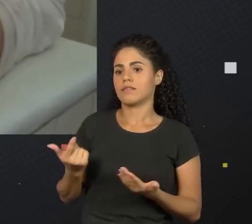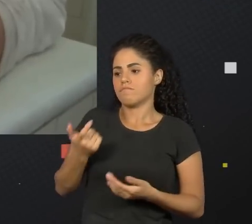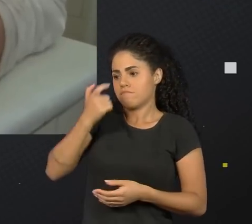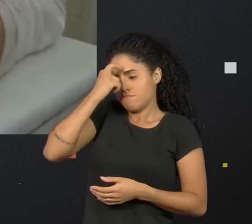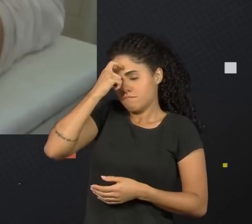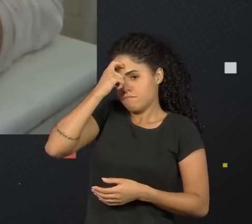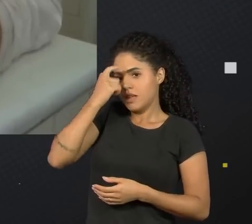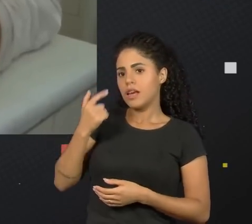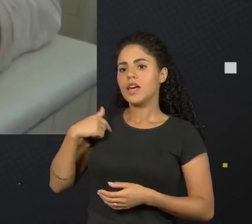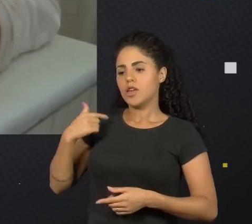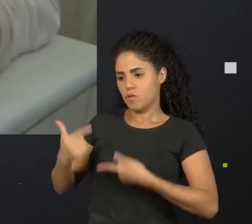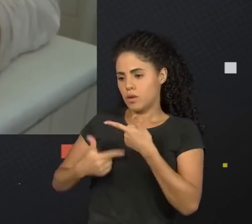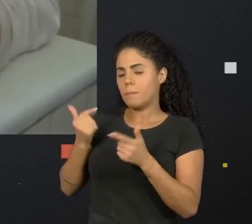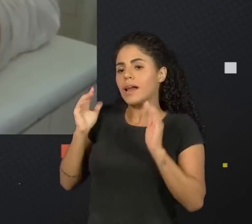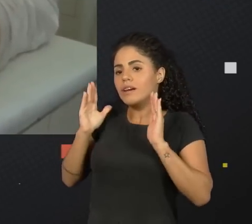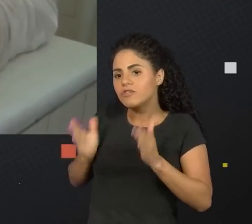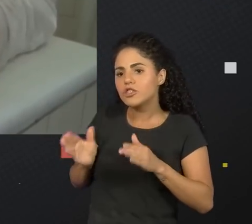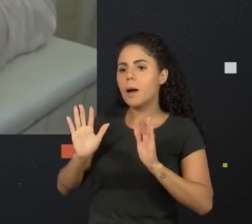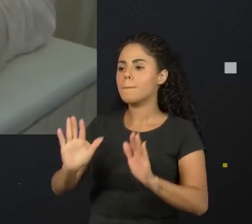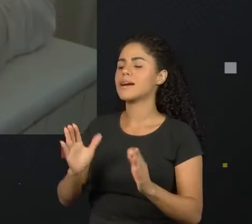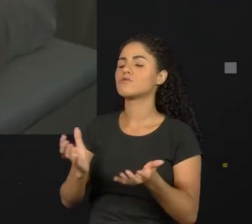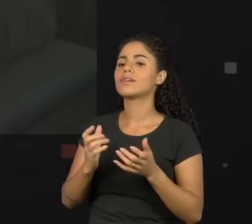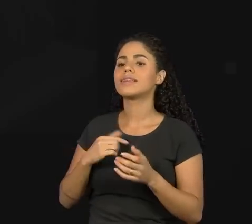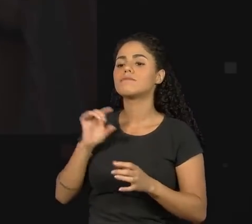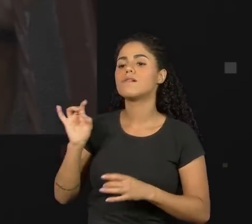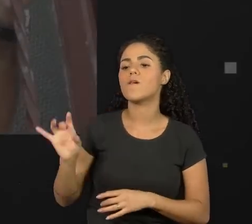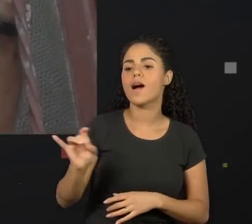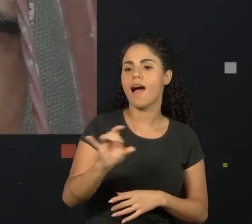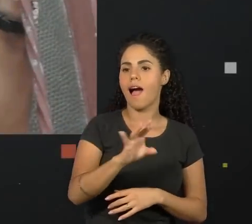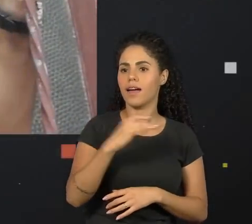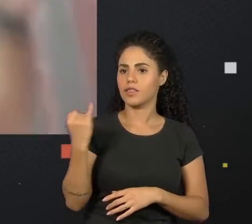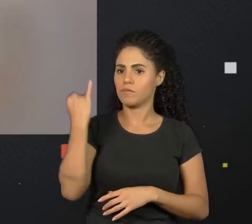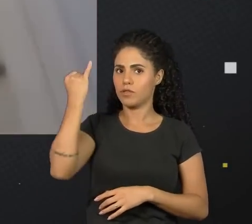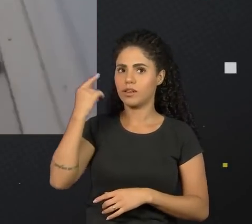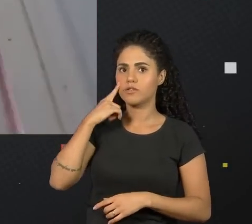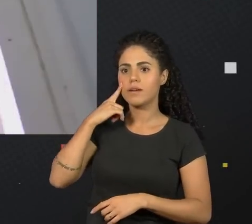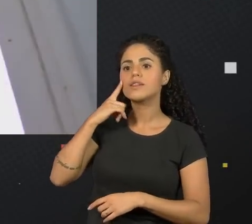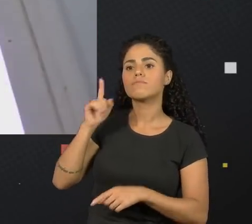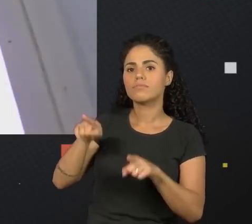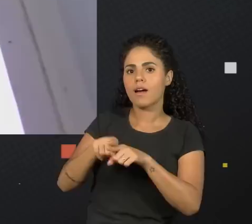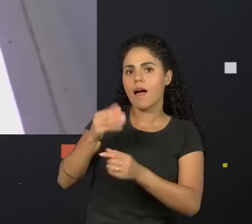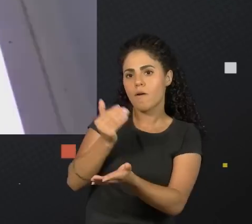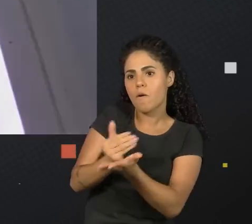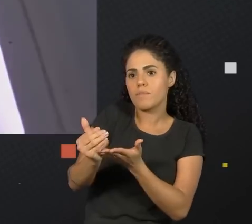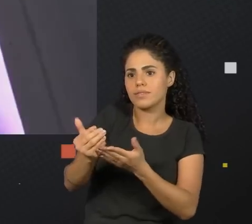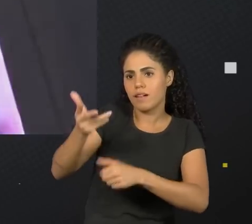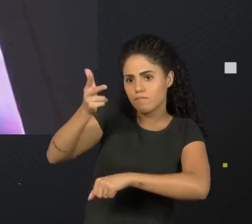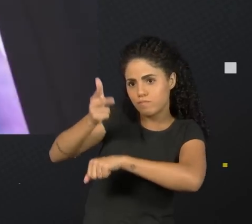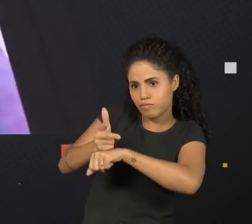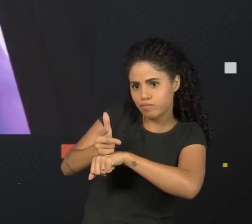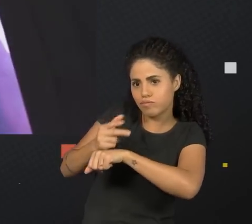inconscientemente, eu já trabalhava nos meus projetos de teatro. Ação!